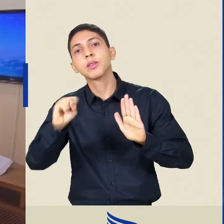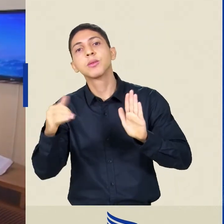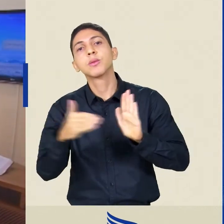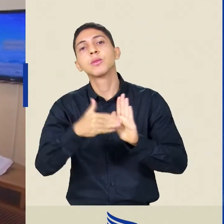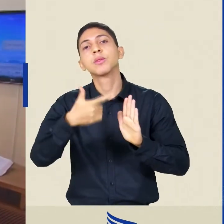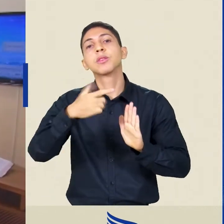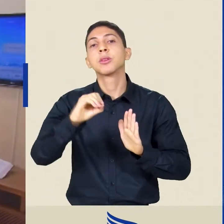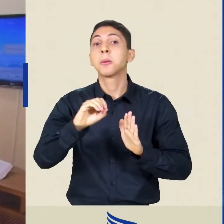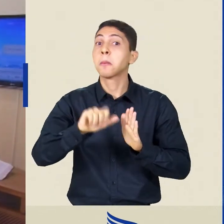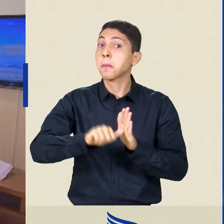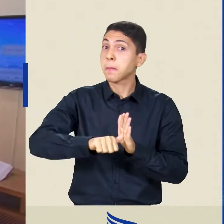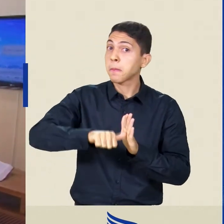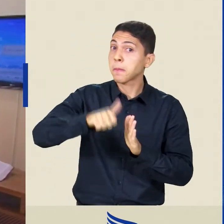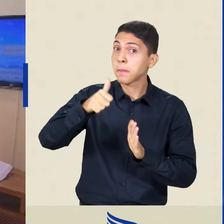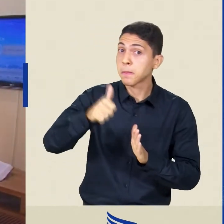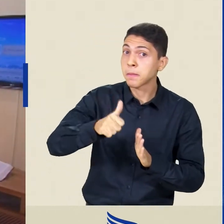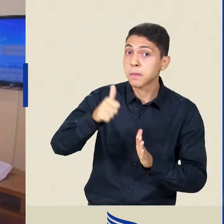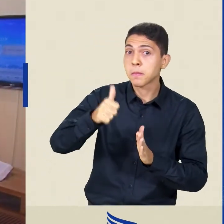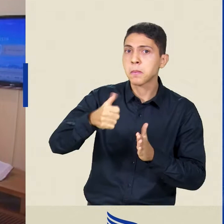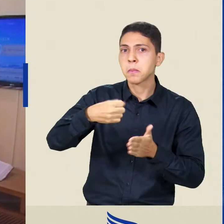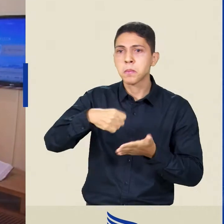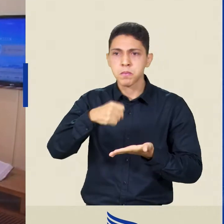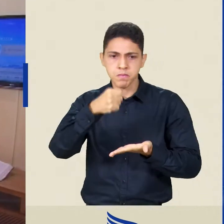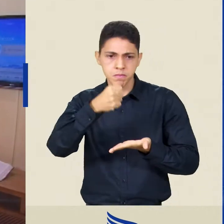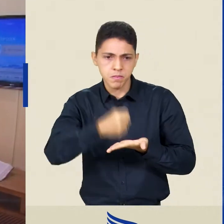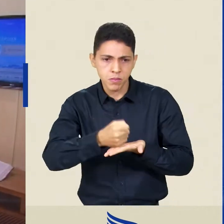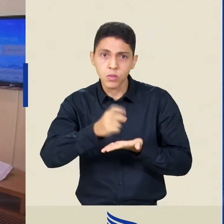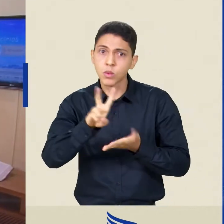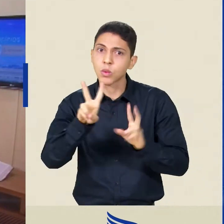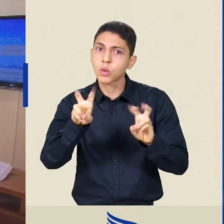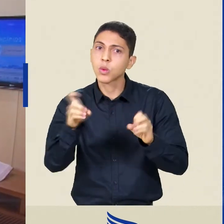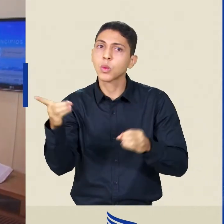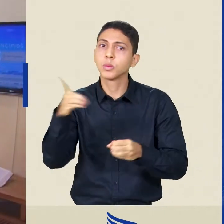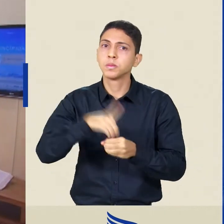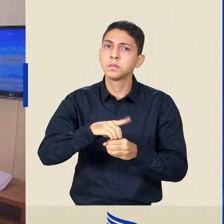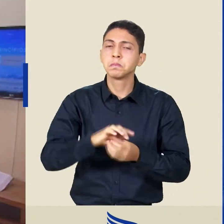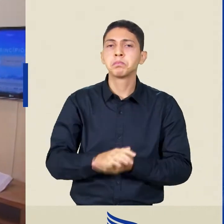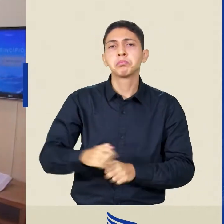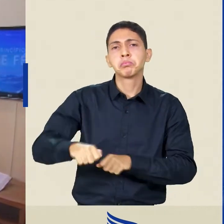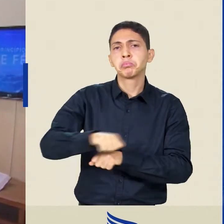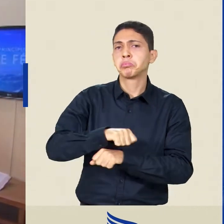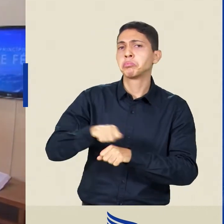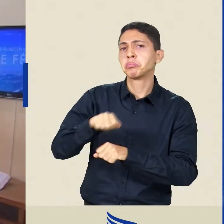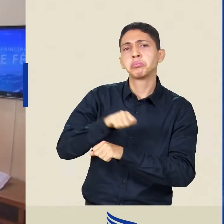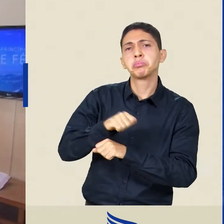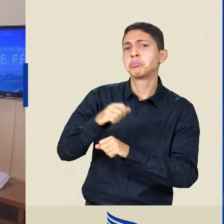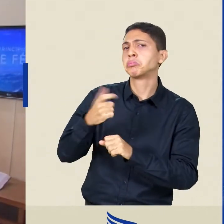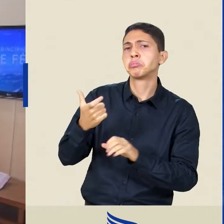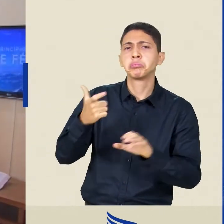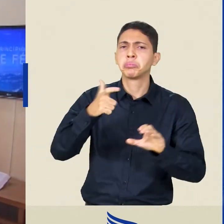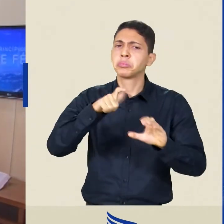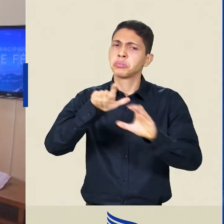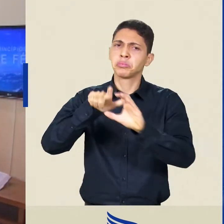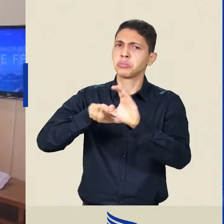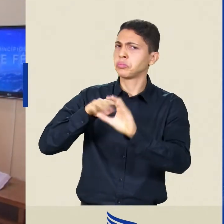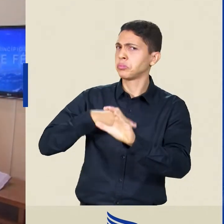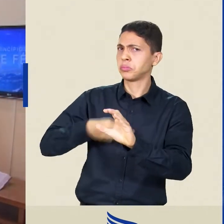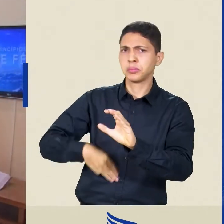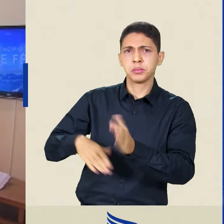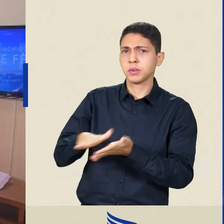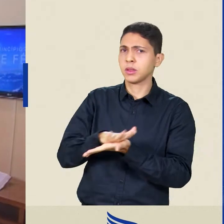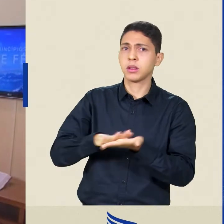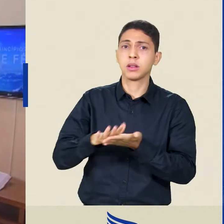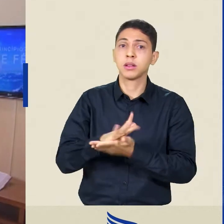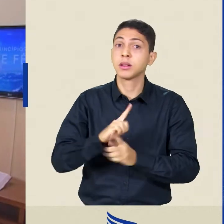o dízimo na Bíblia. Notem que Abraão não devia nada a Melquisedeque. Ele tinha uma dívida com Deus, porque Deus lhe